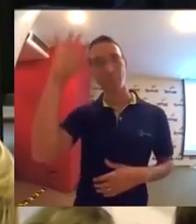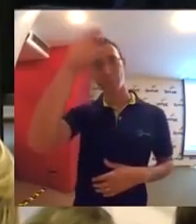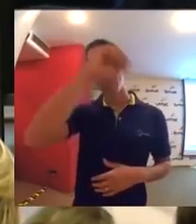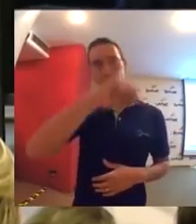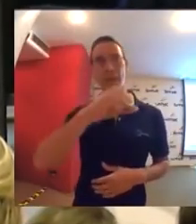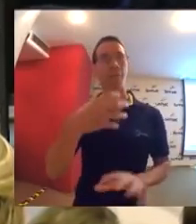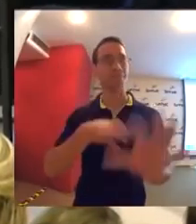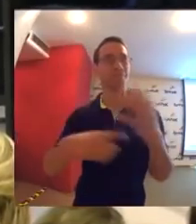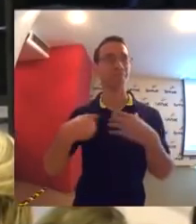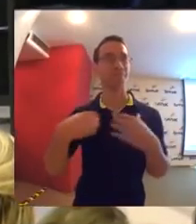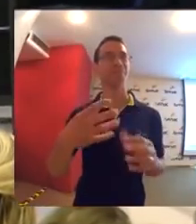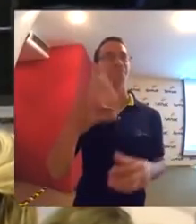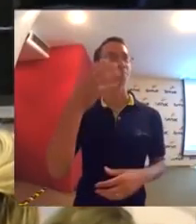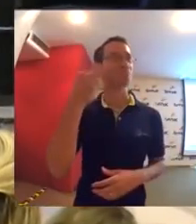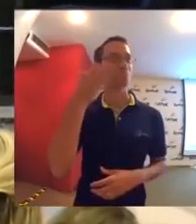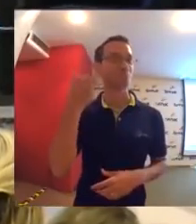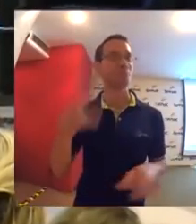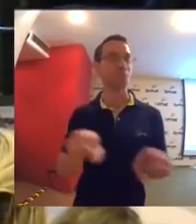convosco.